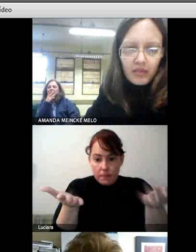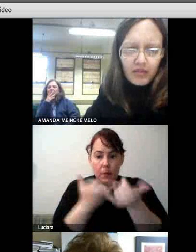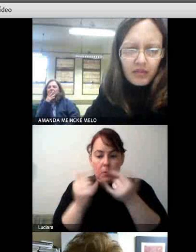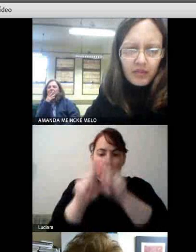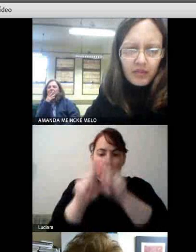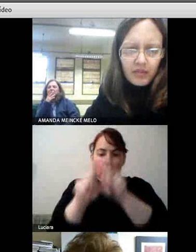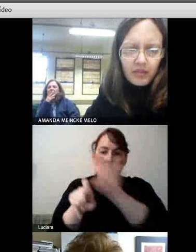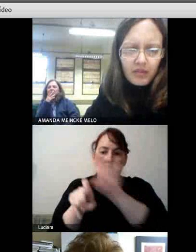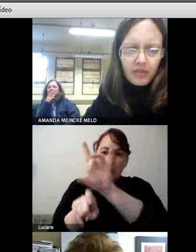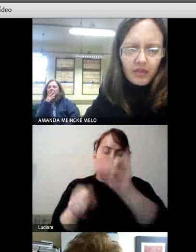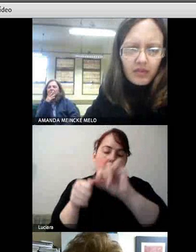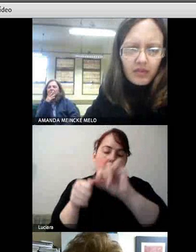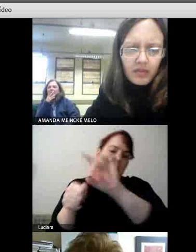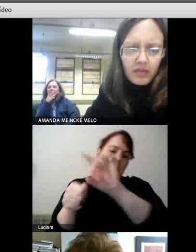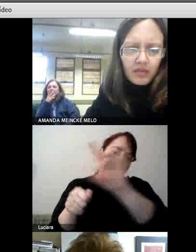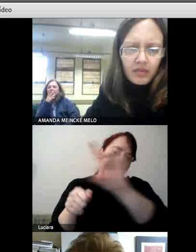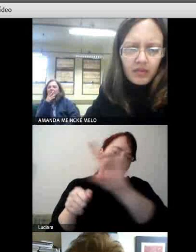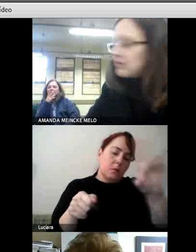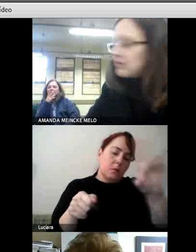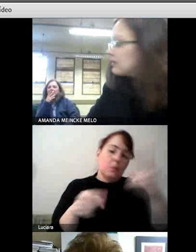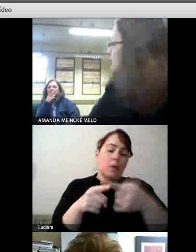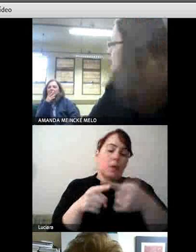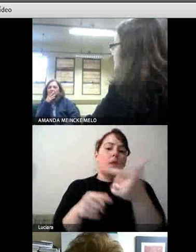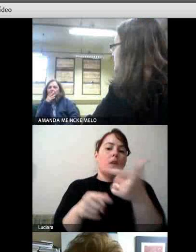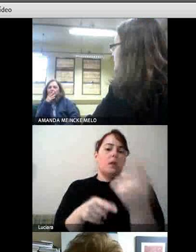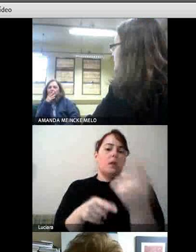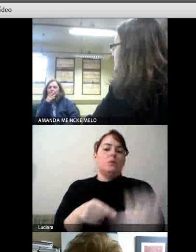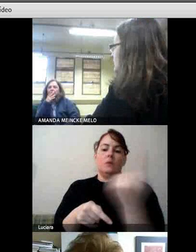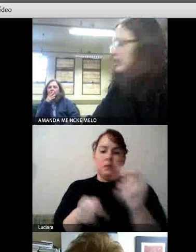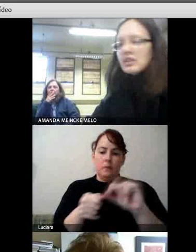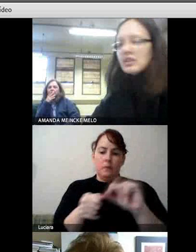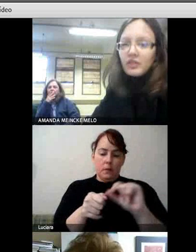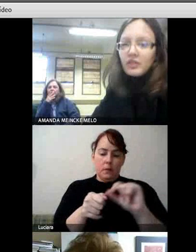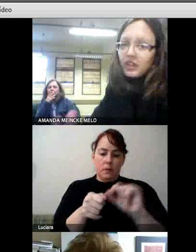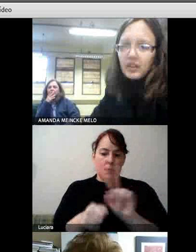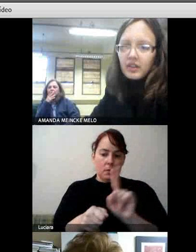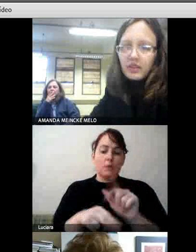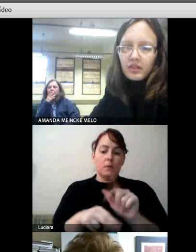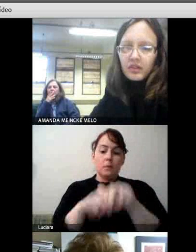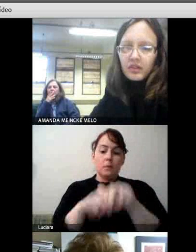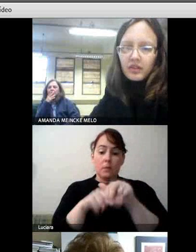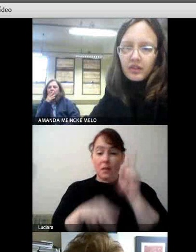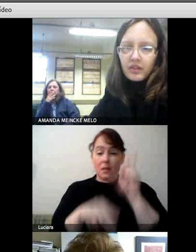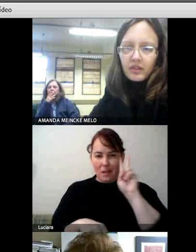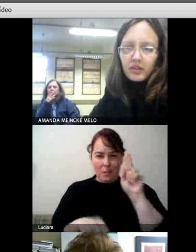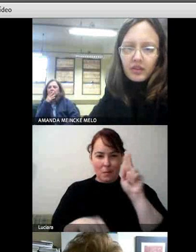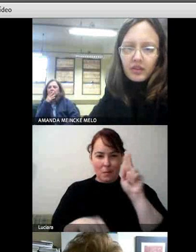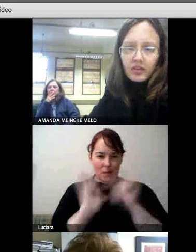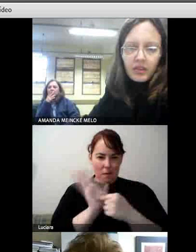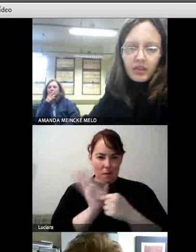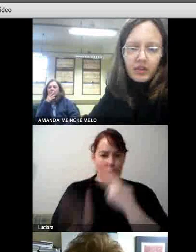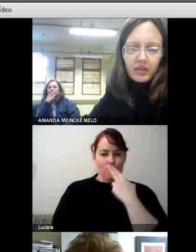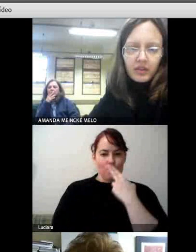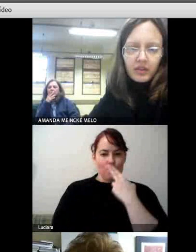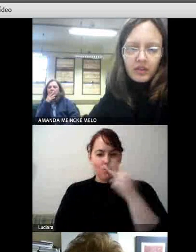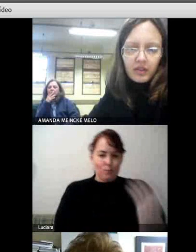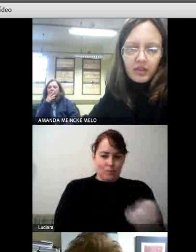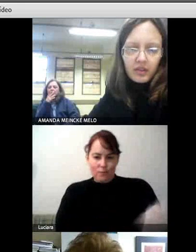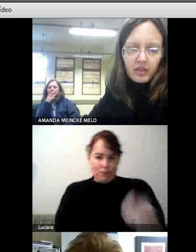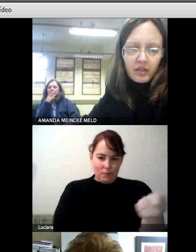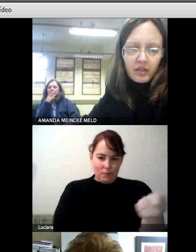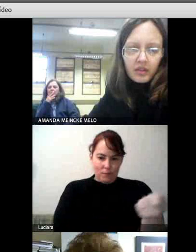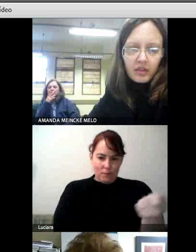disse: não, porque se vocês querem que a gente forme profissionais para as empresas, tem que pensar que